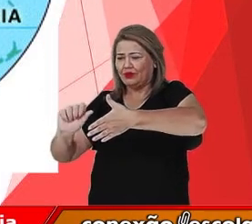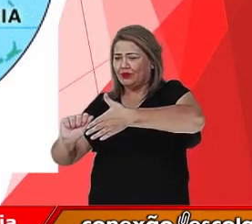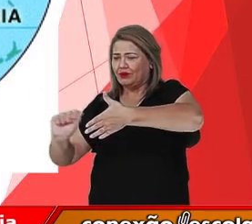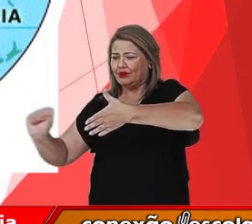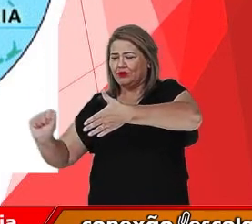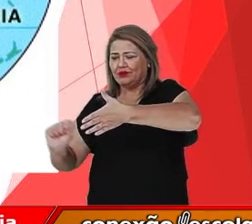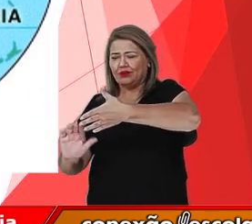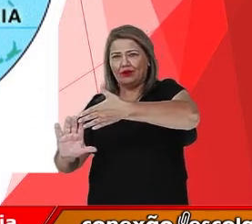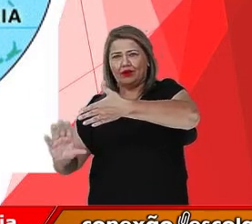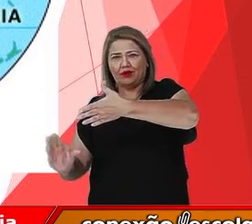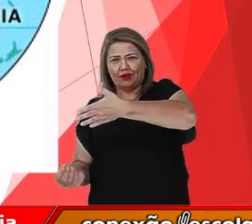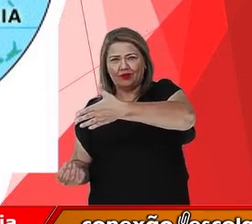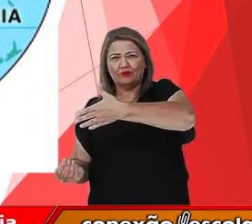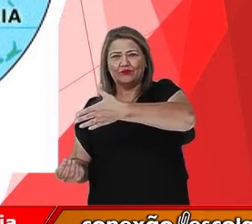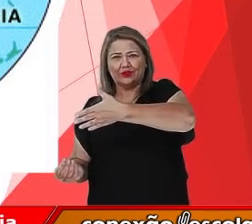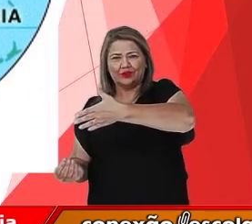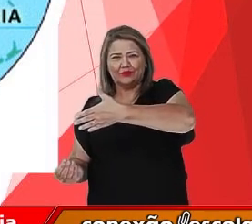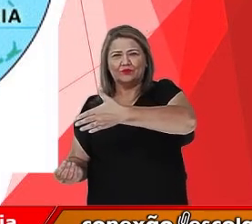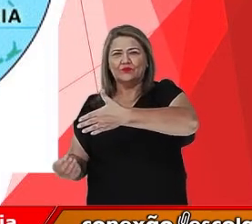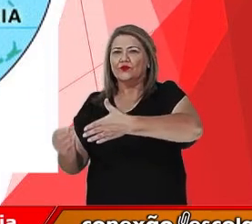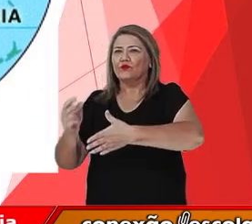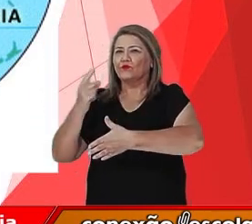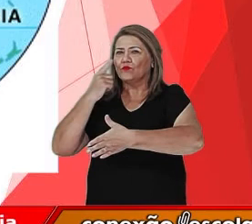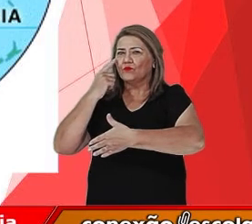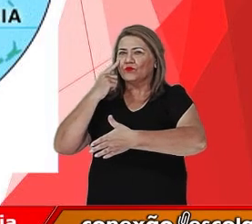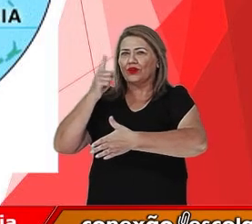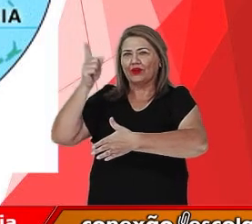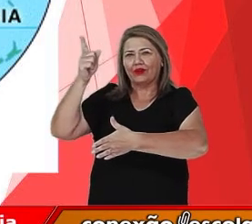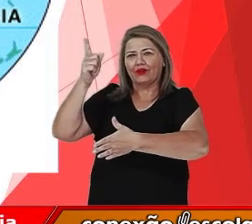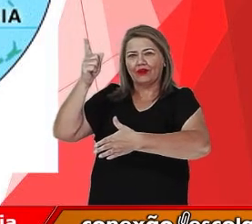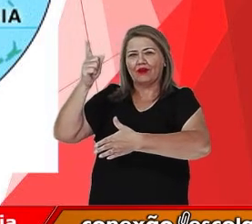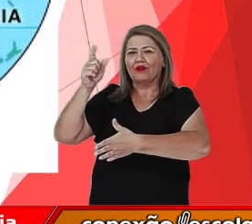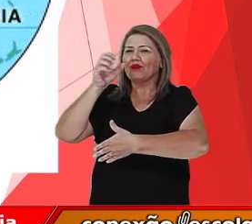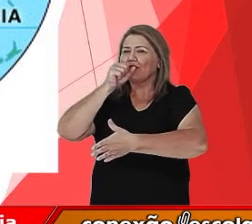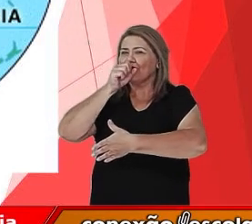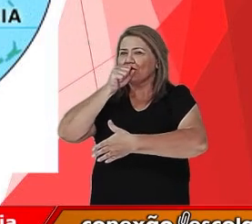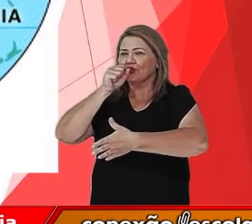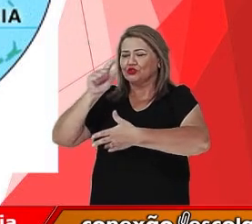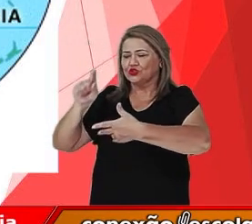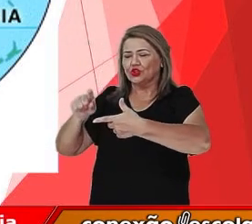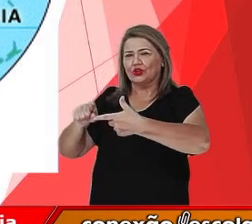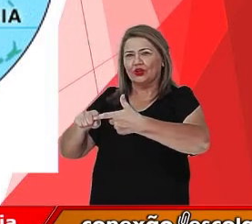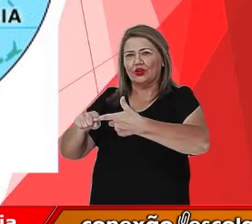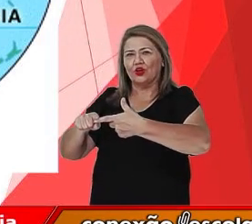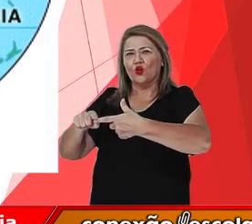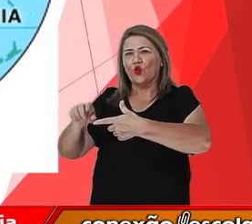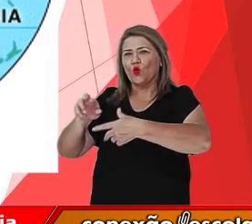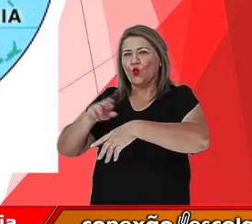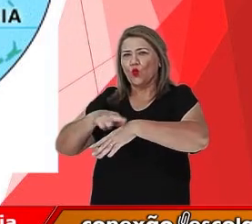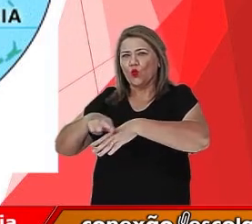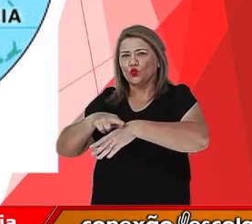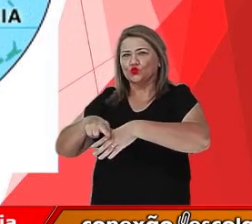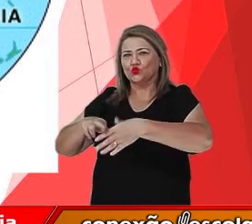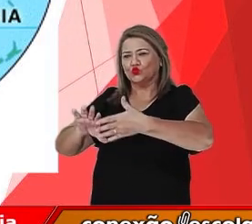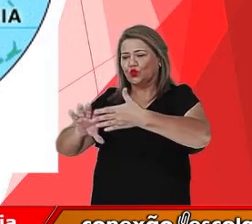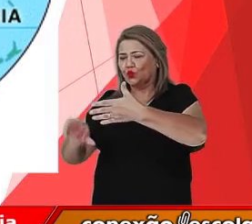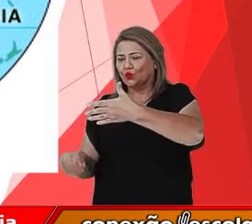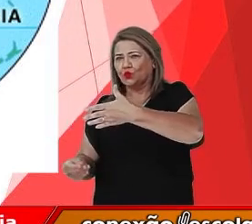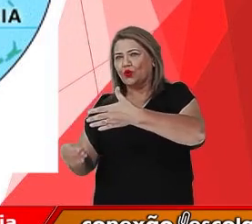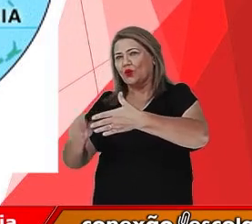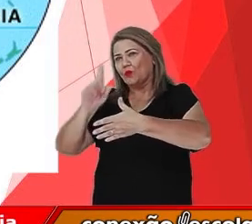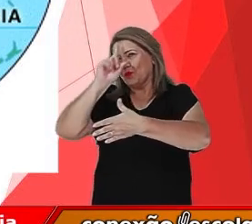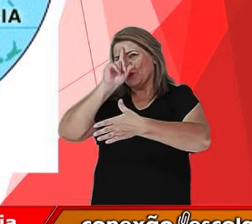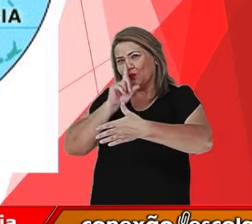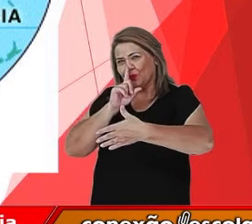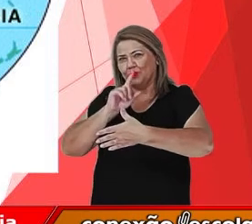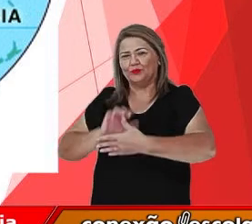continente asiático, em roxo o continente europeu e em amarelo o continente africano.